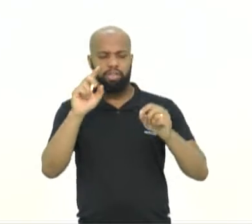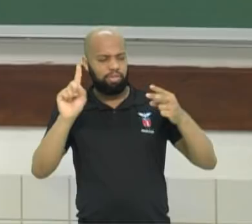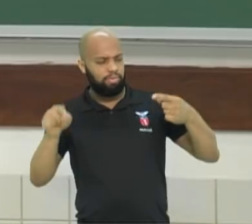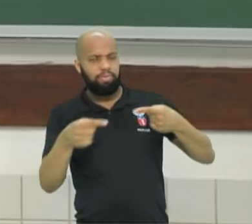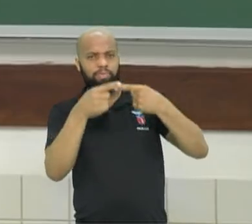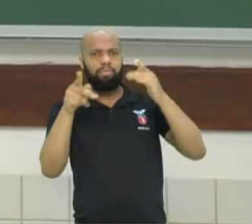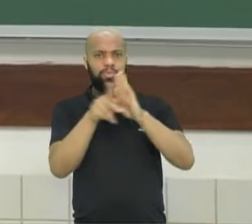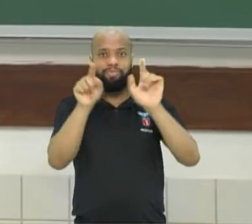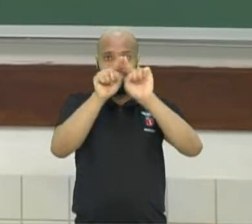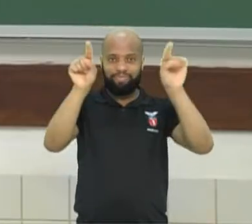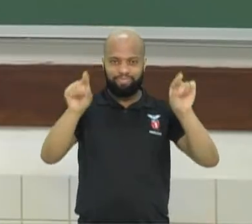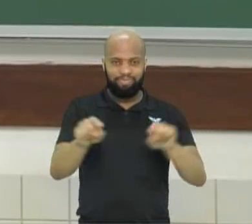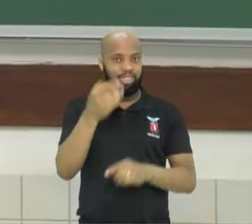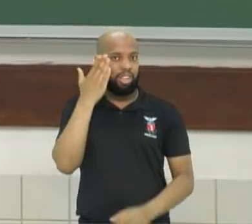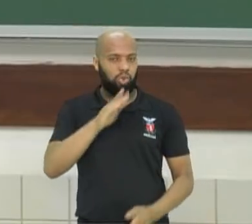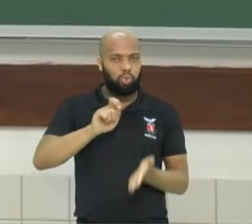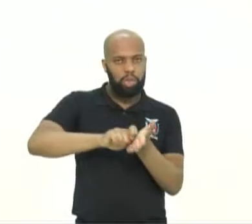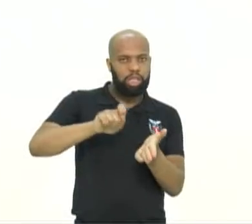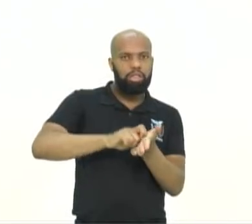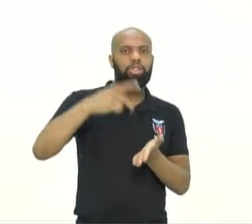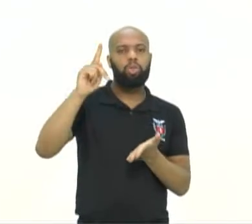dela diz? Anota no teu caderno.